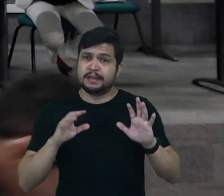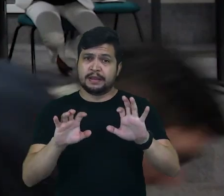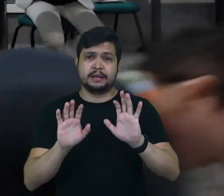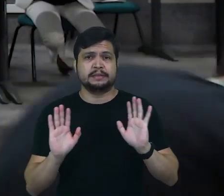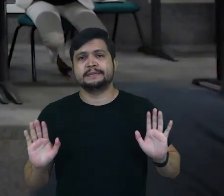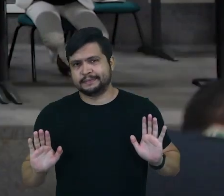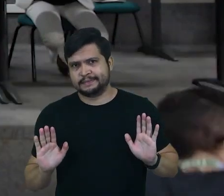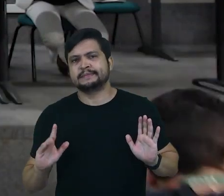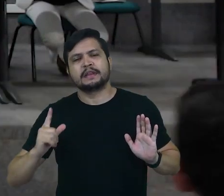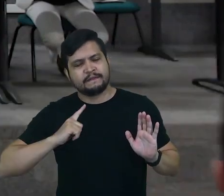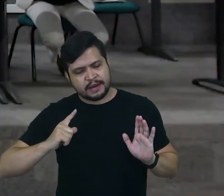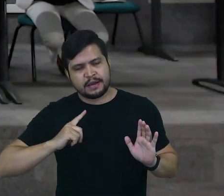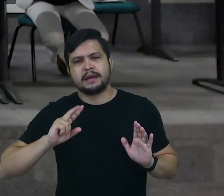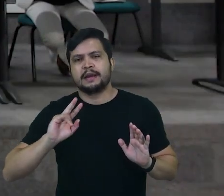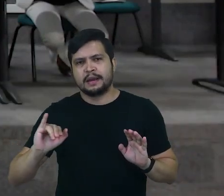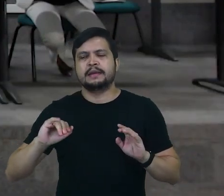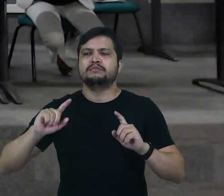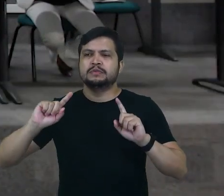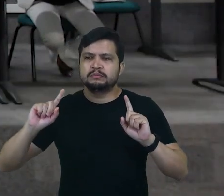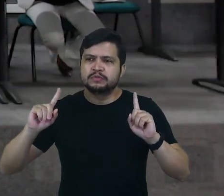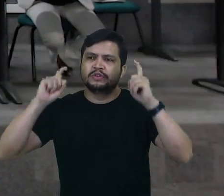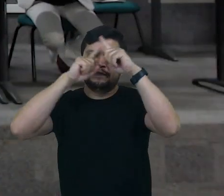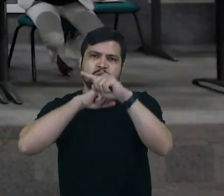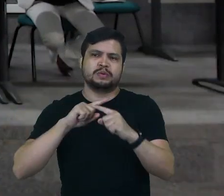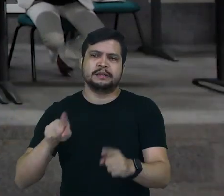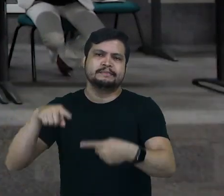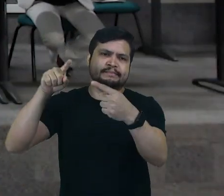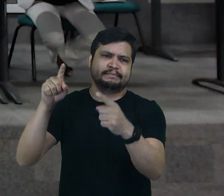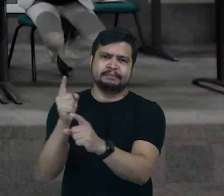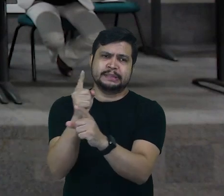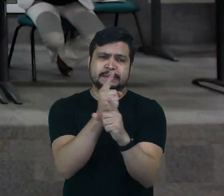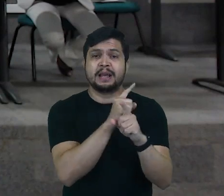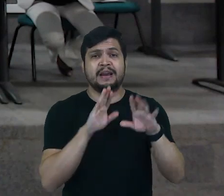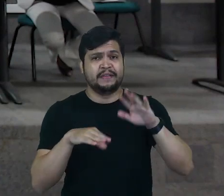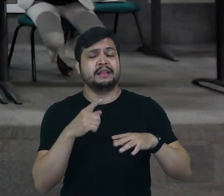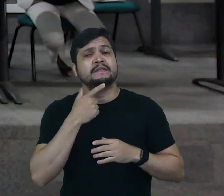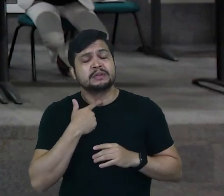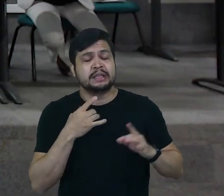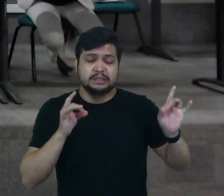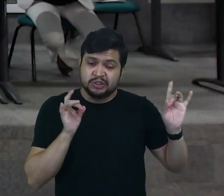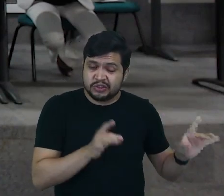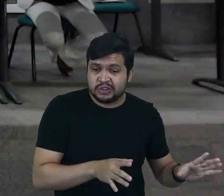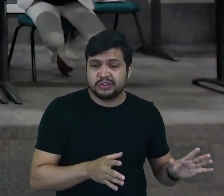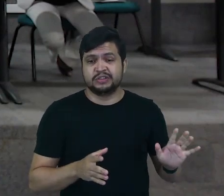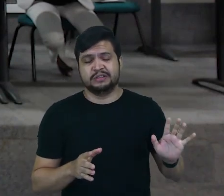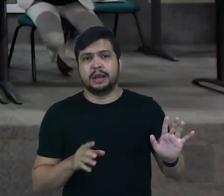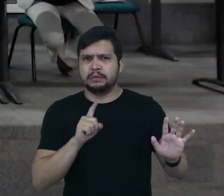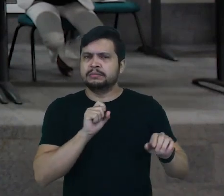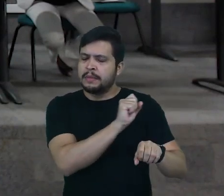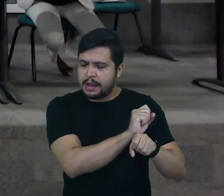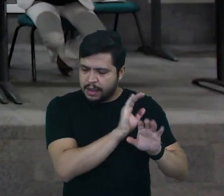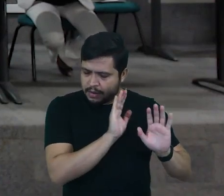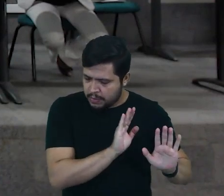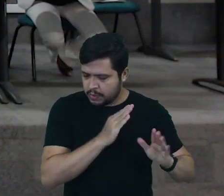E a vida é assim mesmo. Vai ter dificuldades e tem hora que dá vontade de desistir, aí